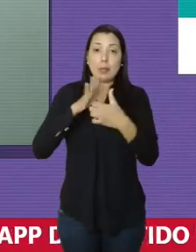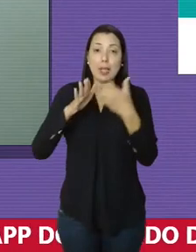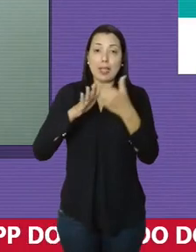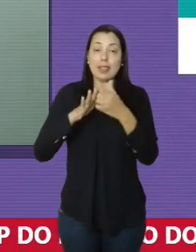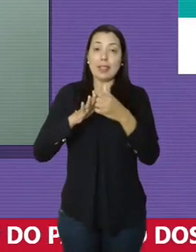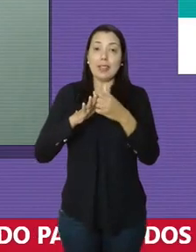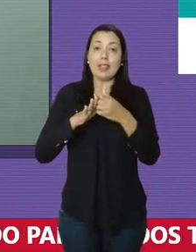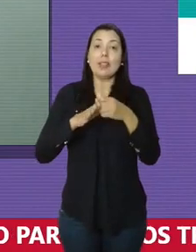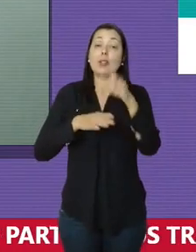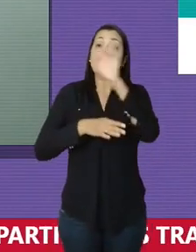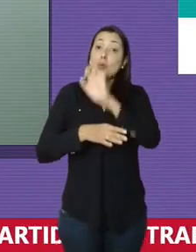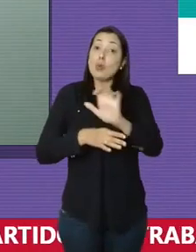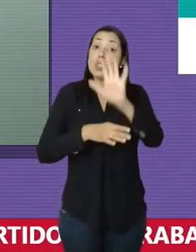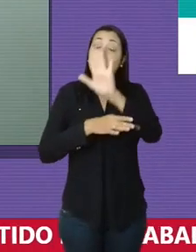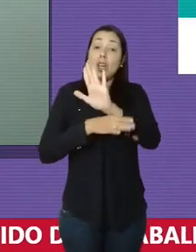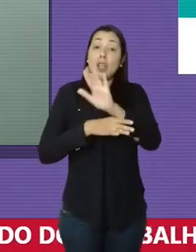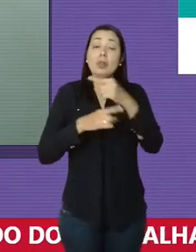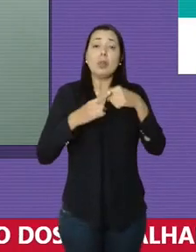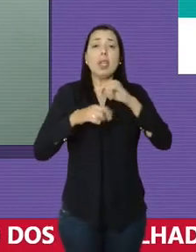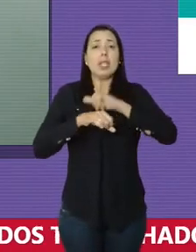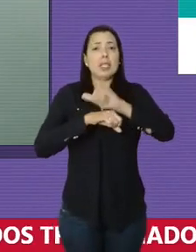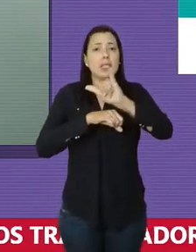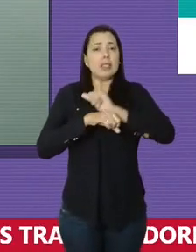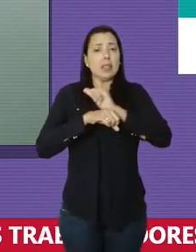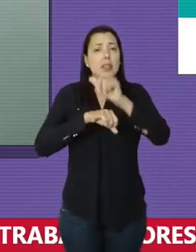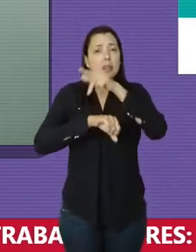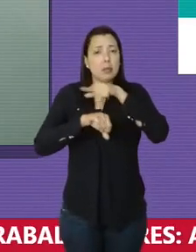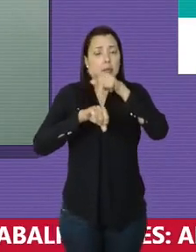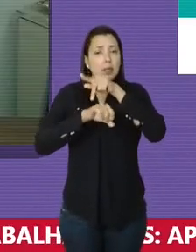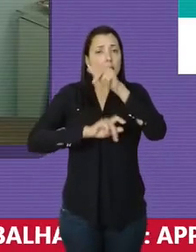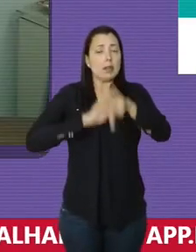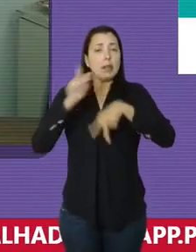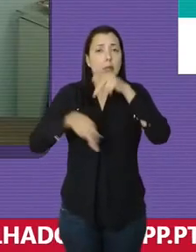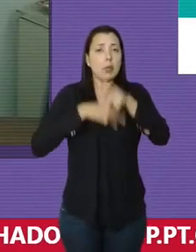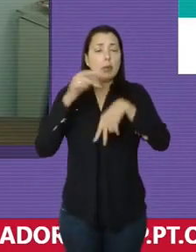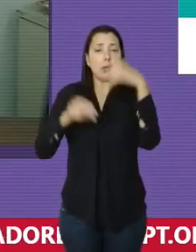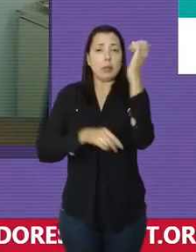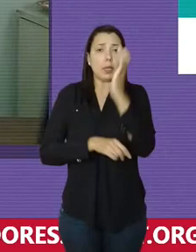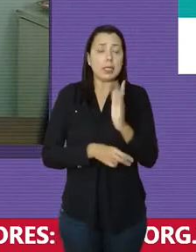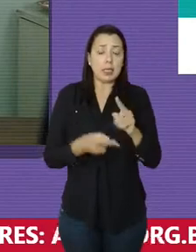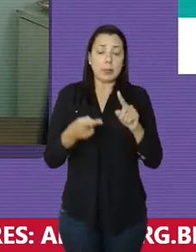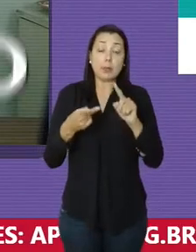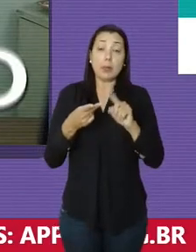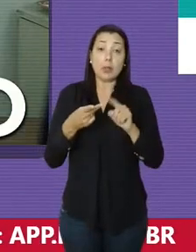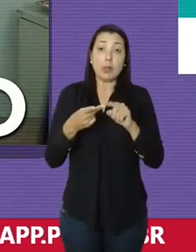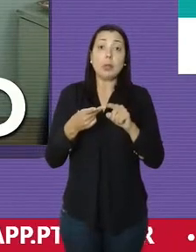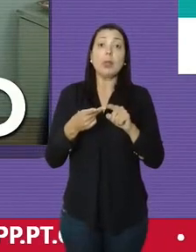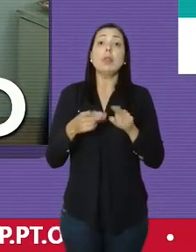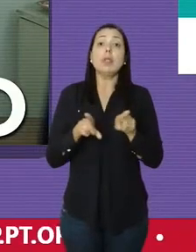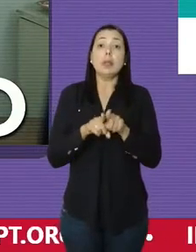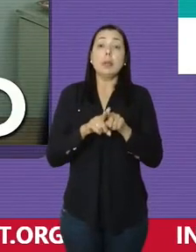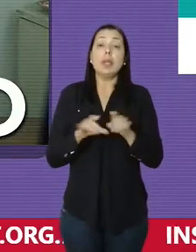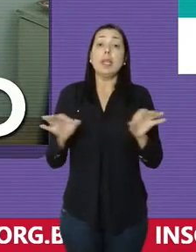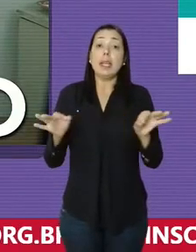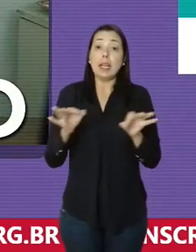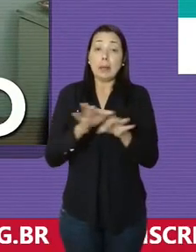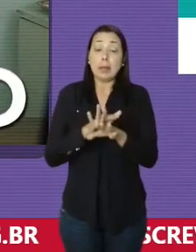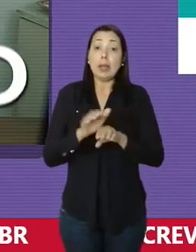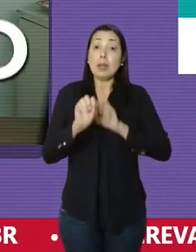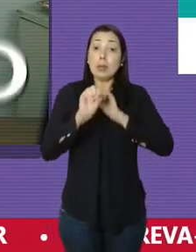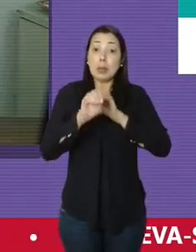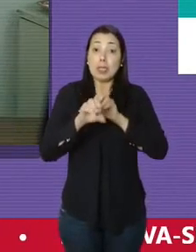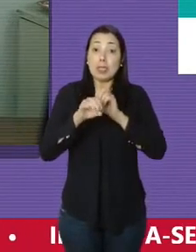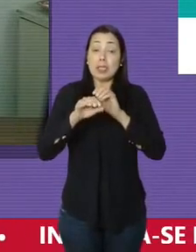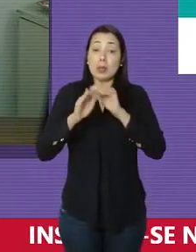estatais, que são estratégicas para o país e para o povo brasileiro. Em segundo lugar, o desmonte do ensino